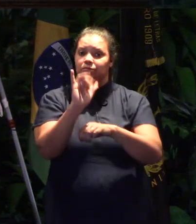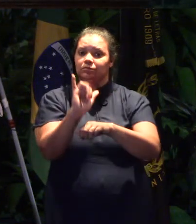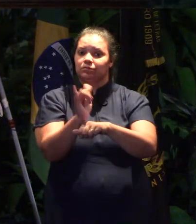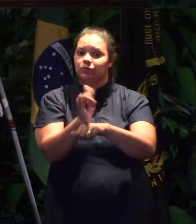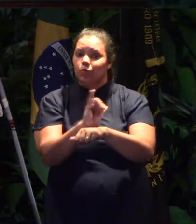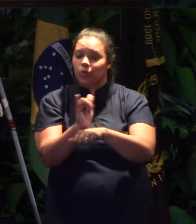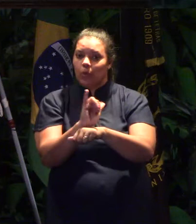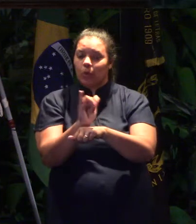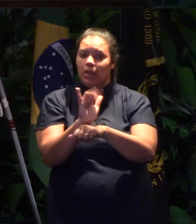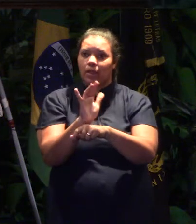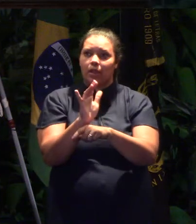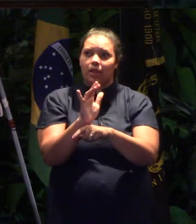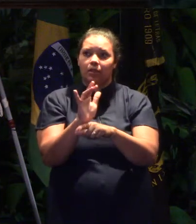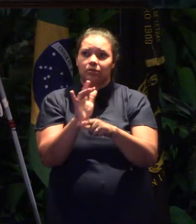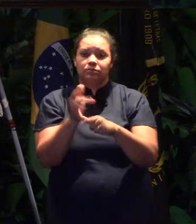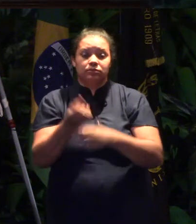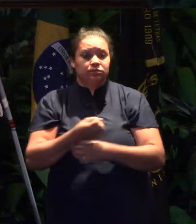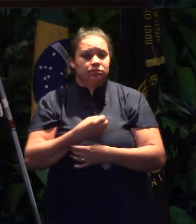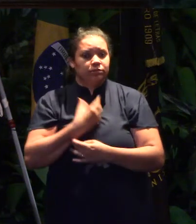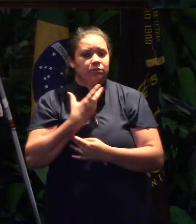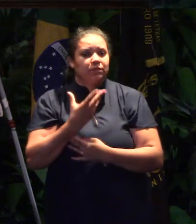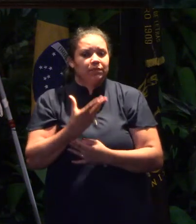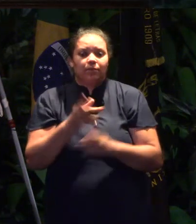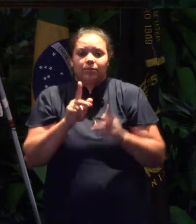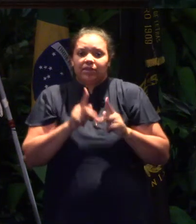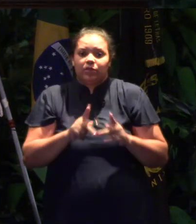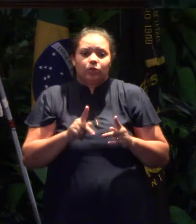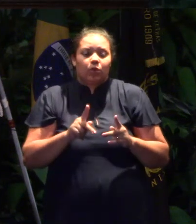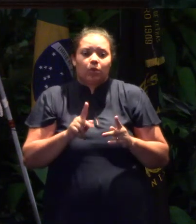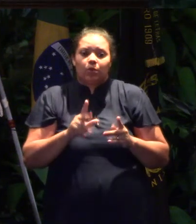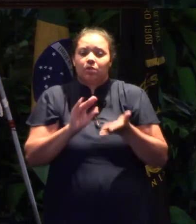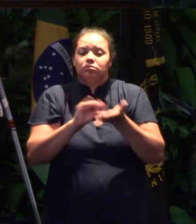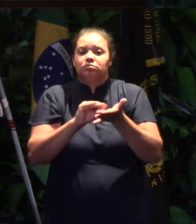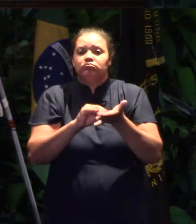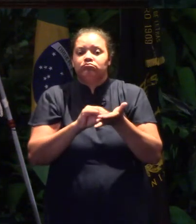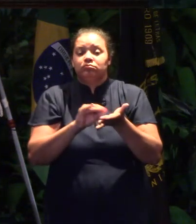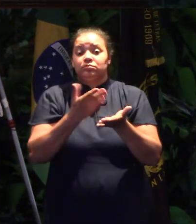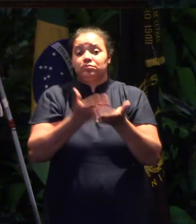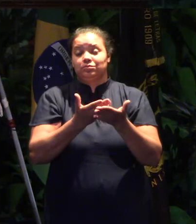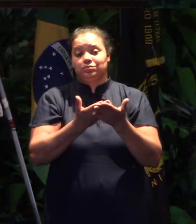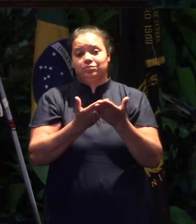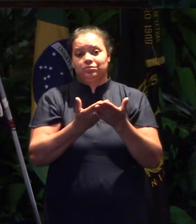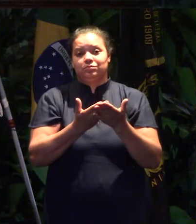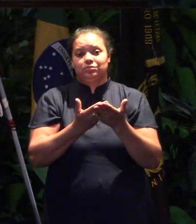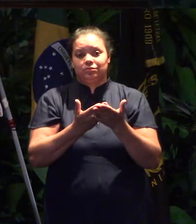alguns canais de poetas analfabetos, né? Eles criam a partir